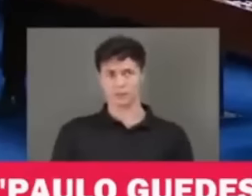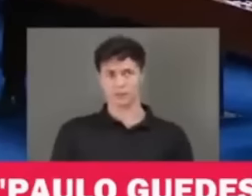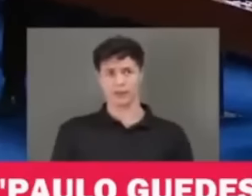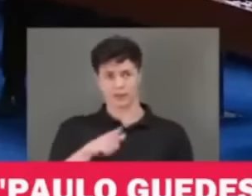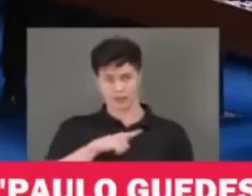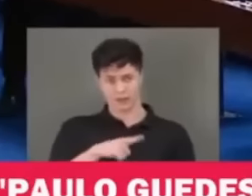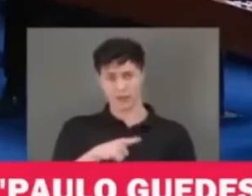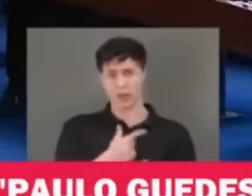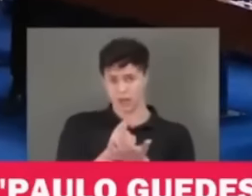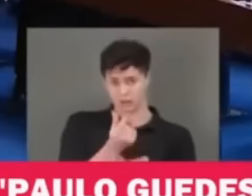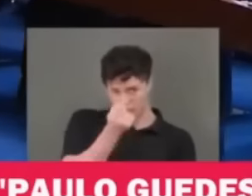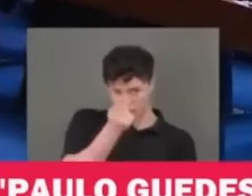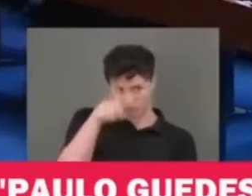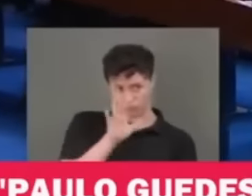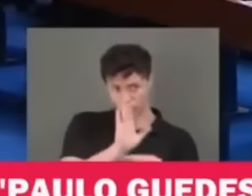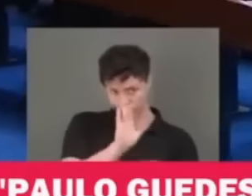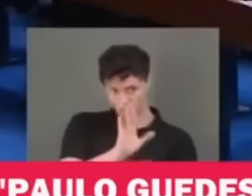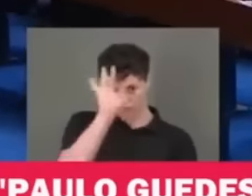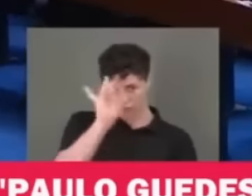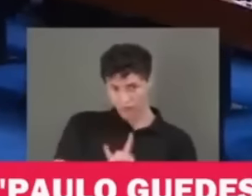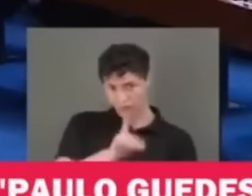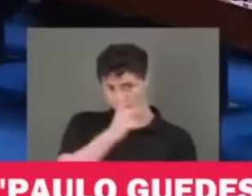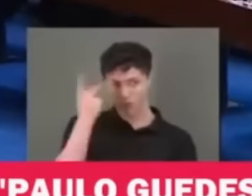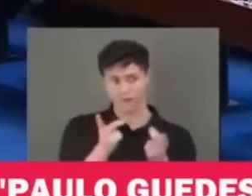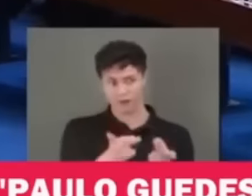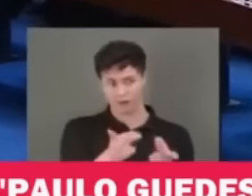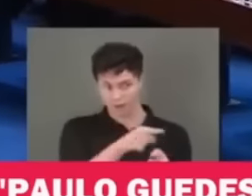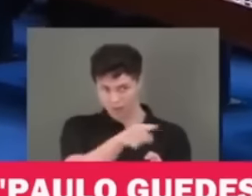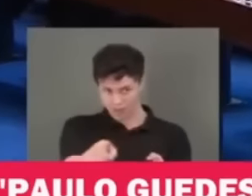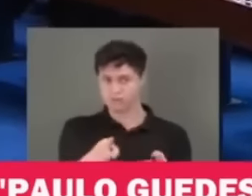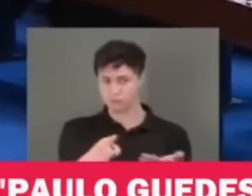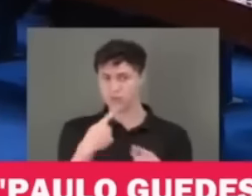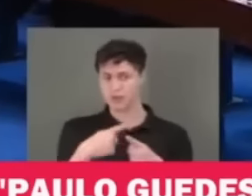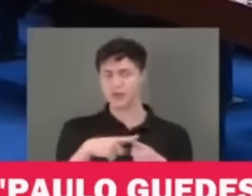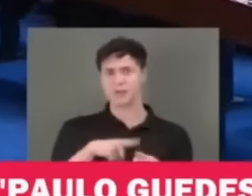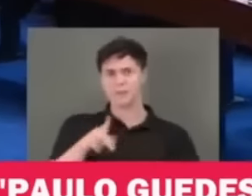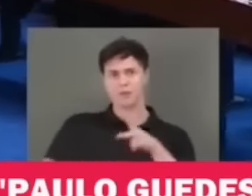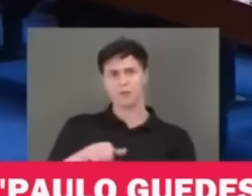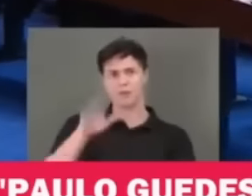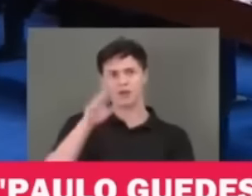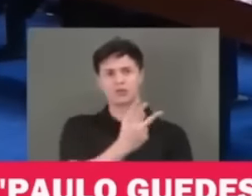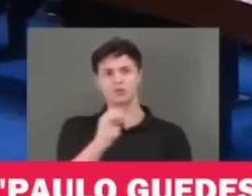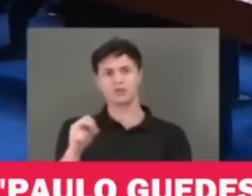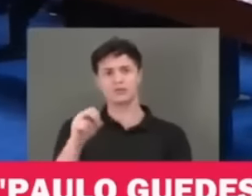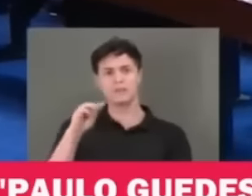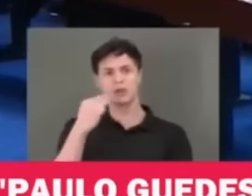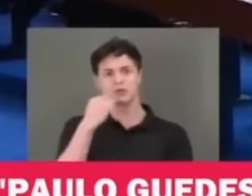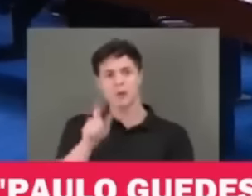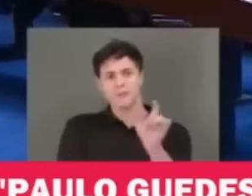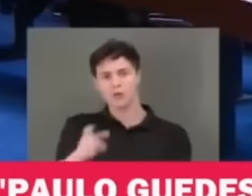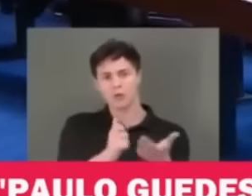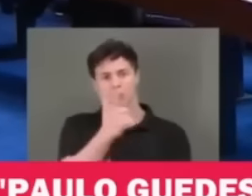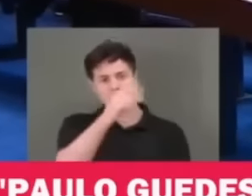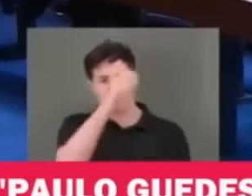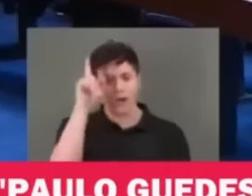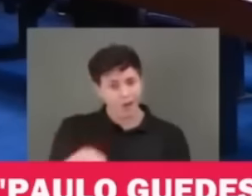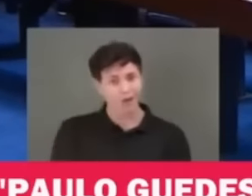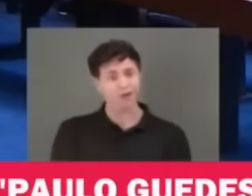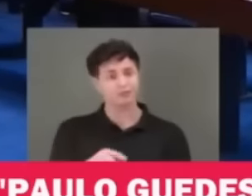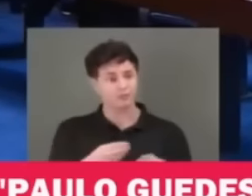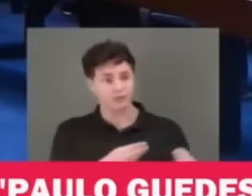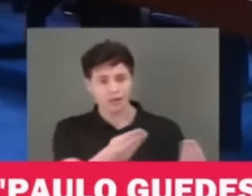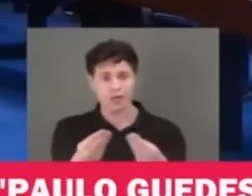capitalismo que favorece a Quem produz vender porque nós temos um povo de mais de 200 milhões de consumidores é isso que gera emprego no Brasil o que nós